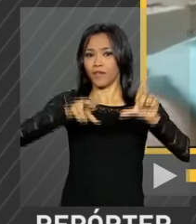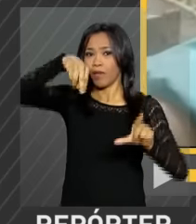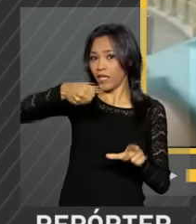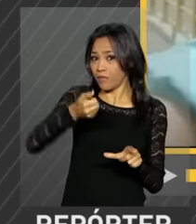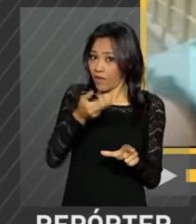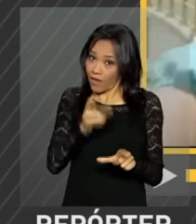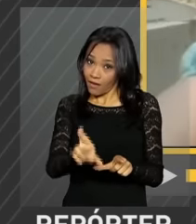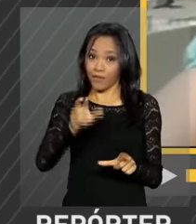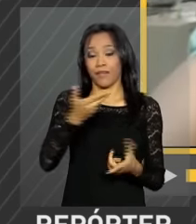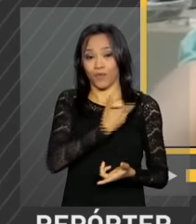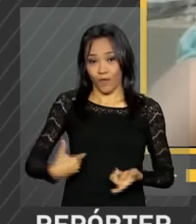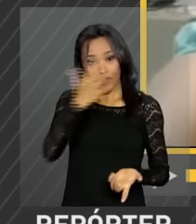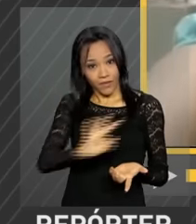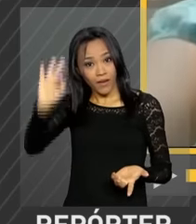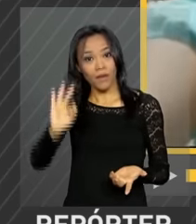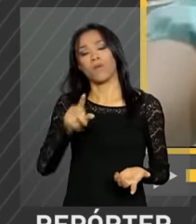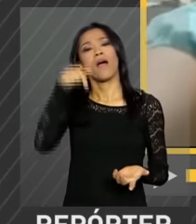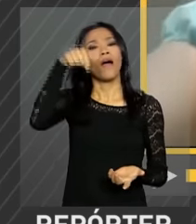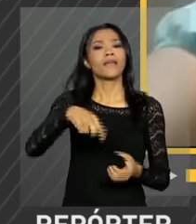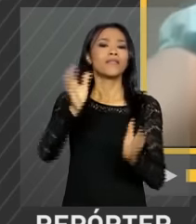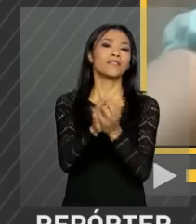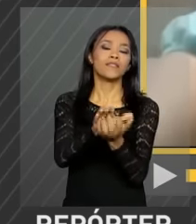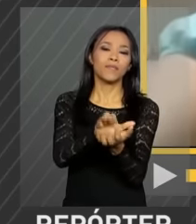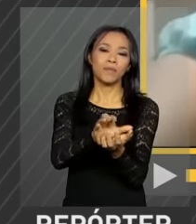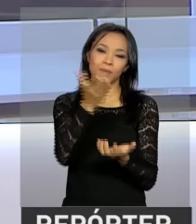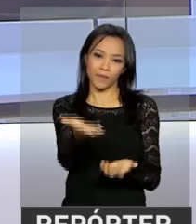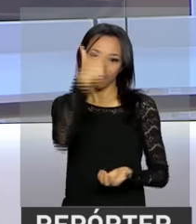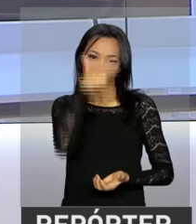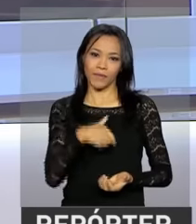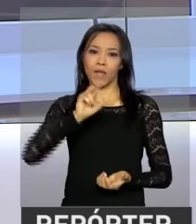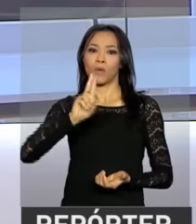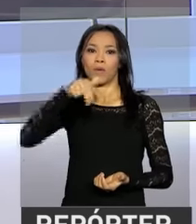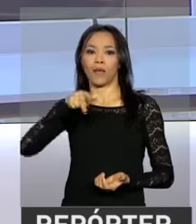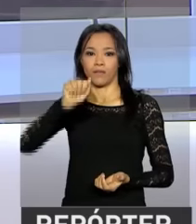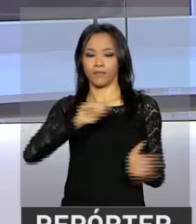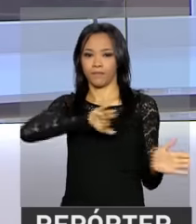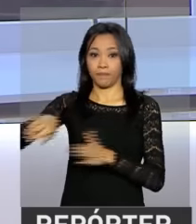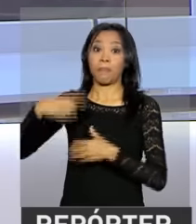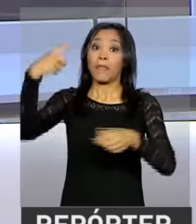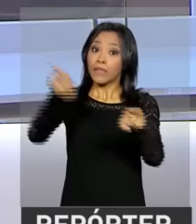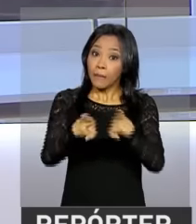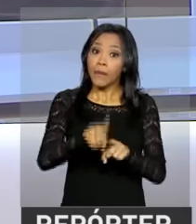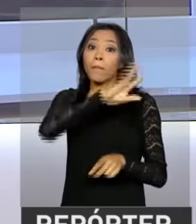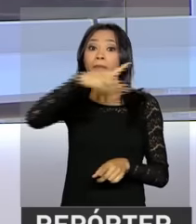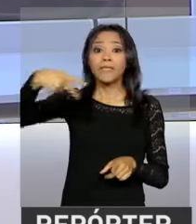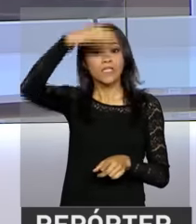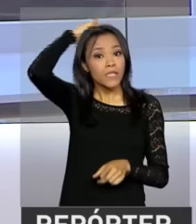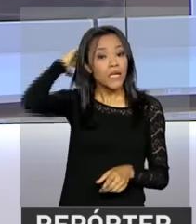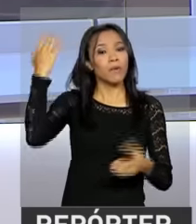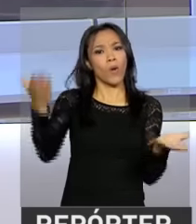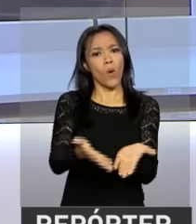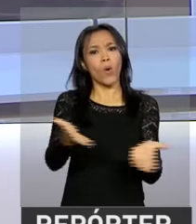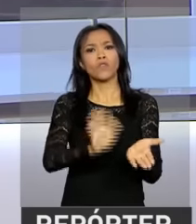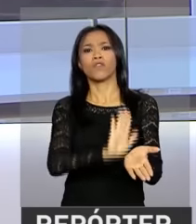a TV do Governo Federal. De Floresta, em Pernambuco, Luana Karen. E de Floresta, o presidente Temer segue ainda